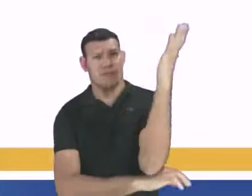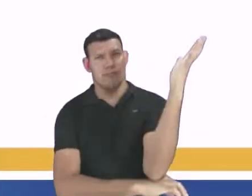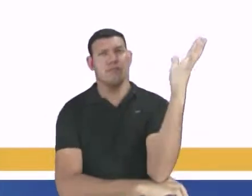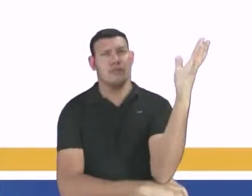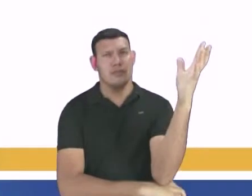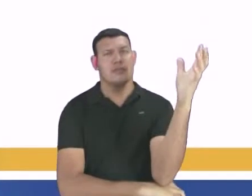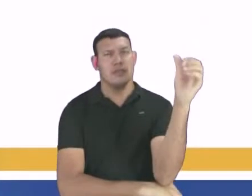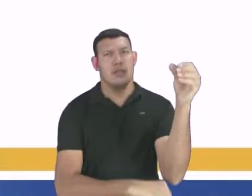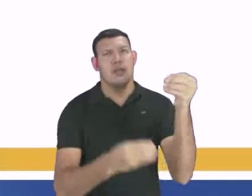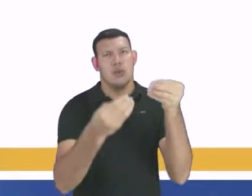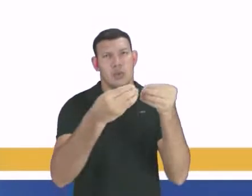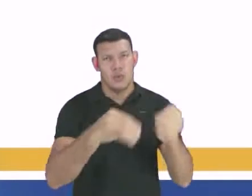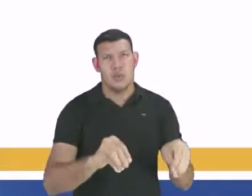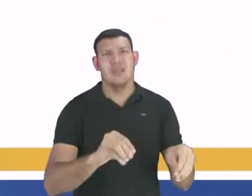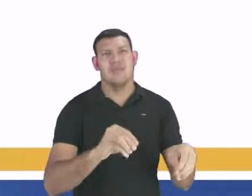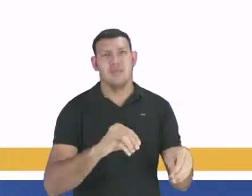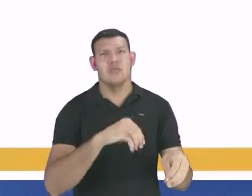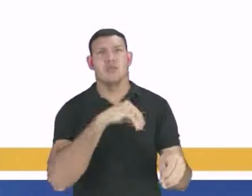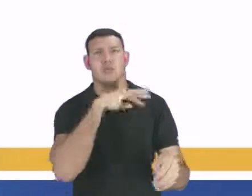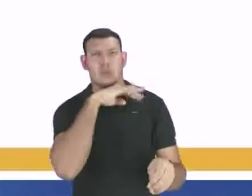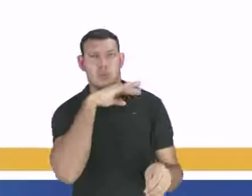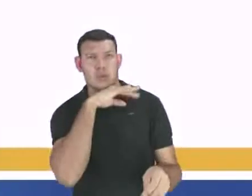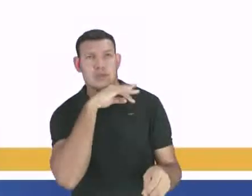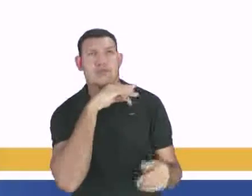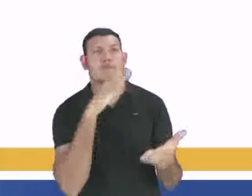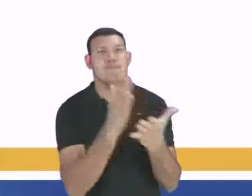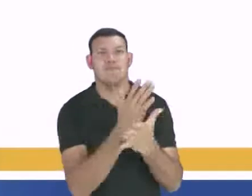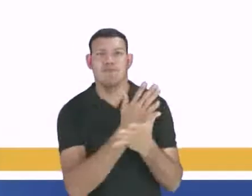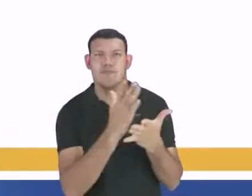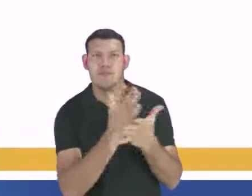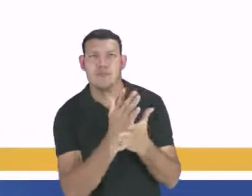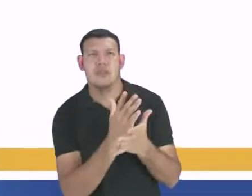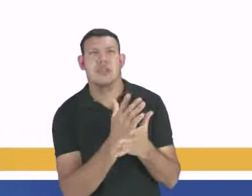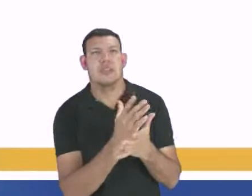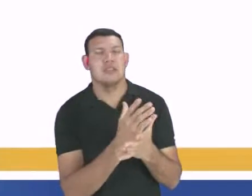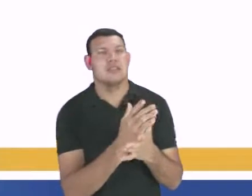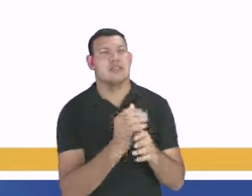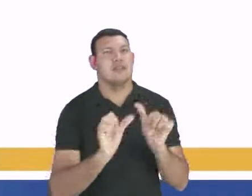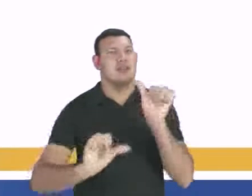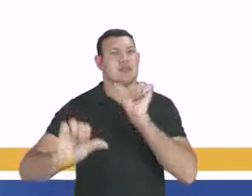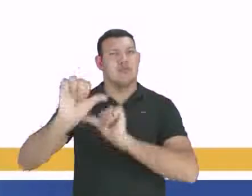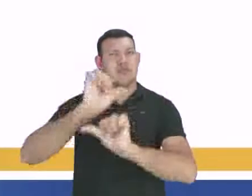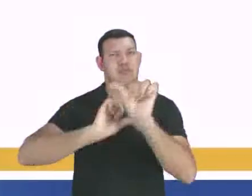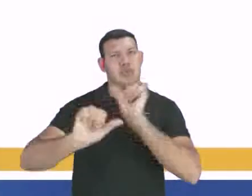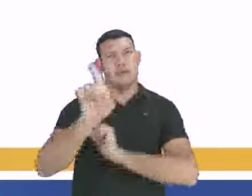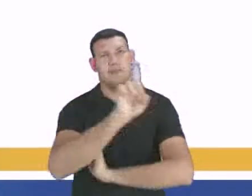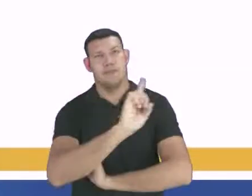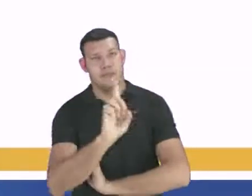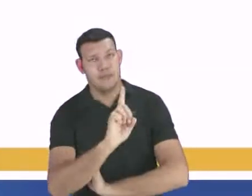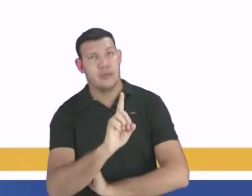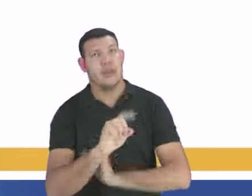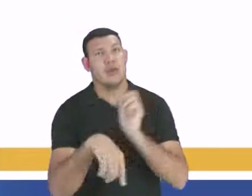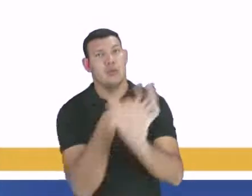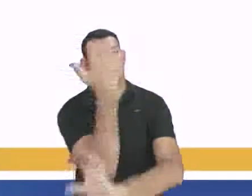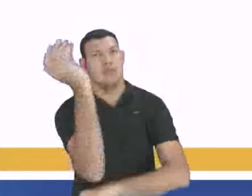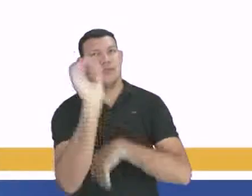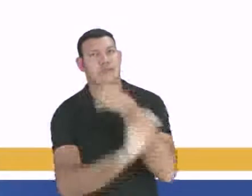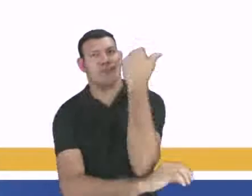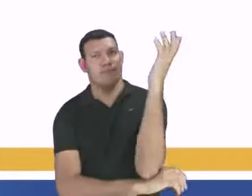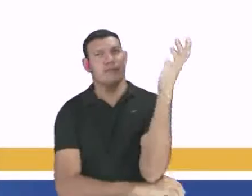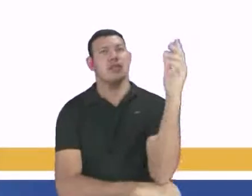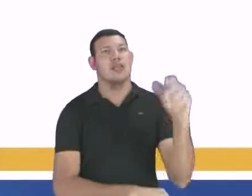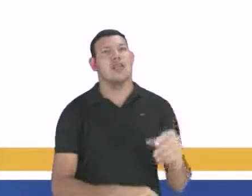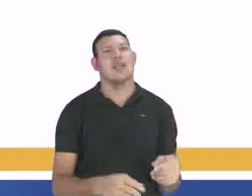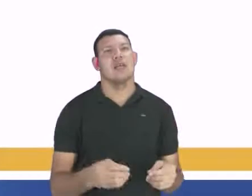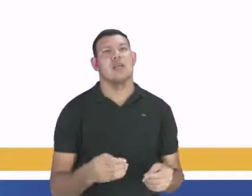irreversíveis para o meio ambiente. Alguns deles são causados pelo homem e surgem, sobretudo, pela falta de consciência ambiental, com o